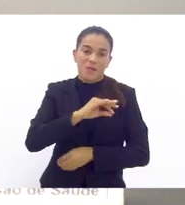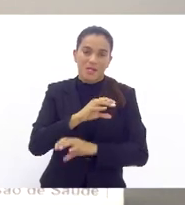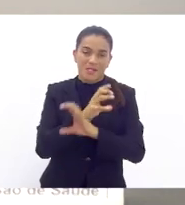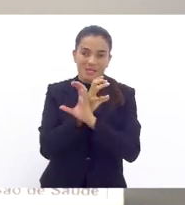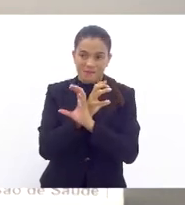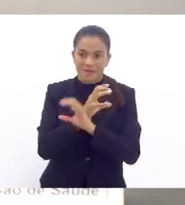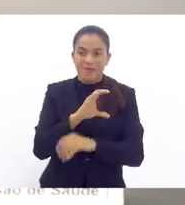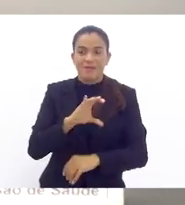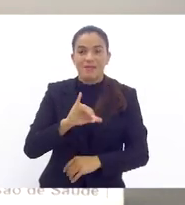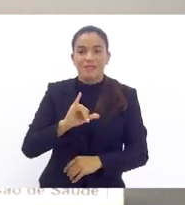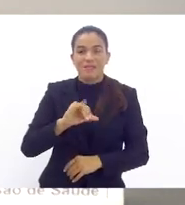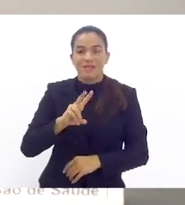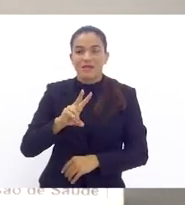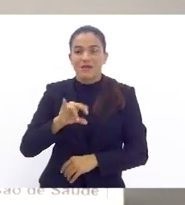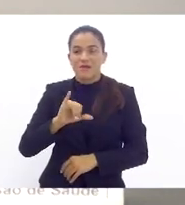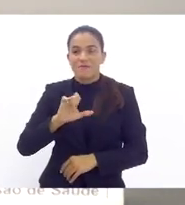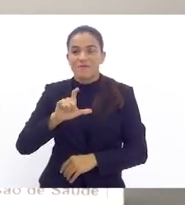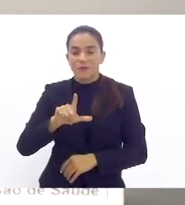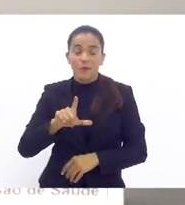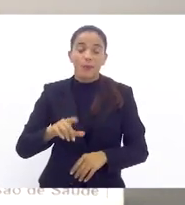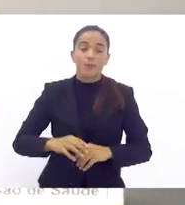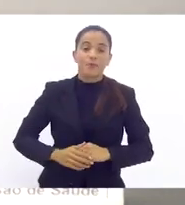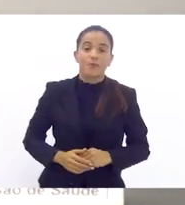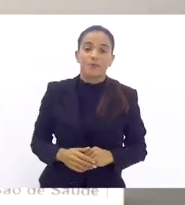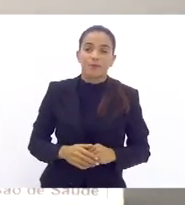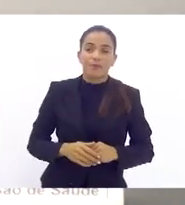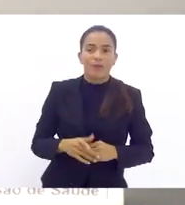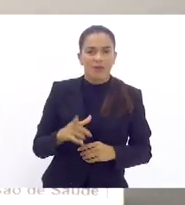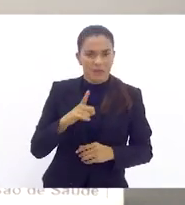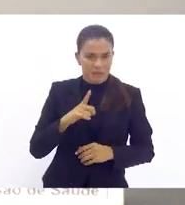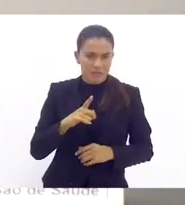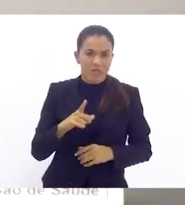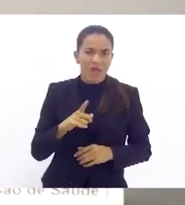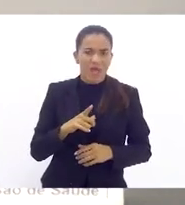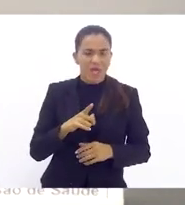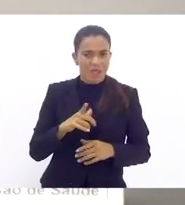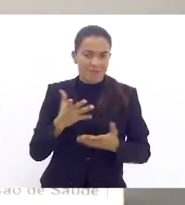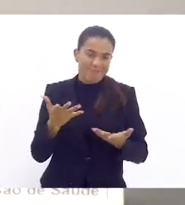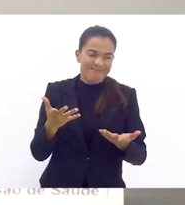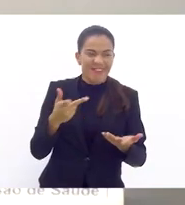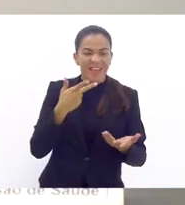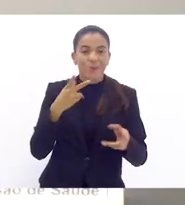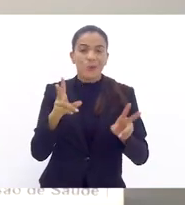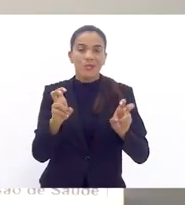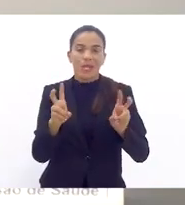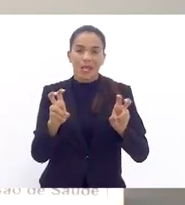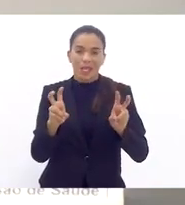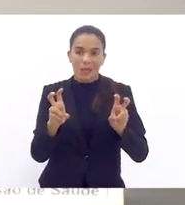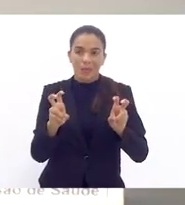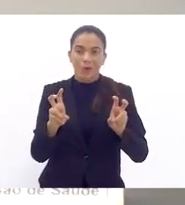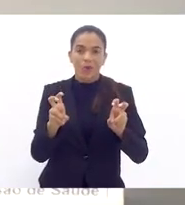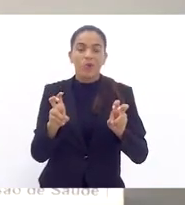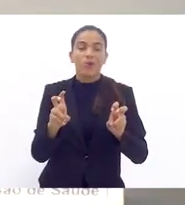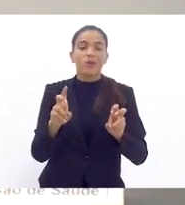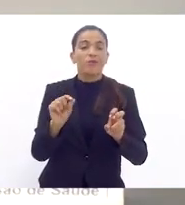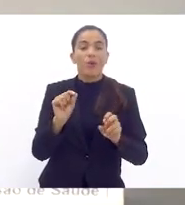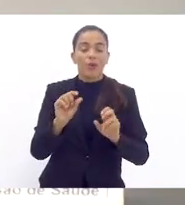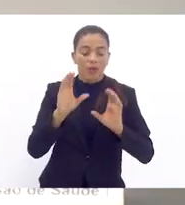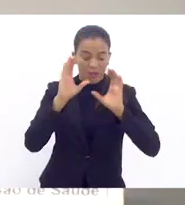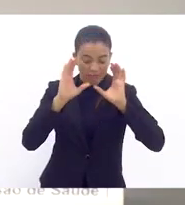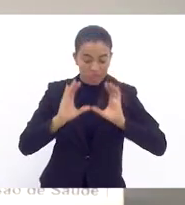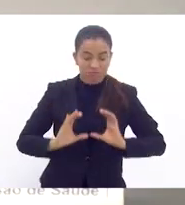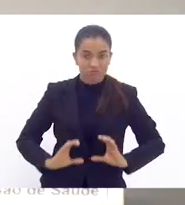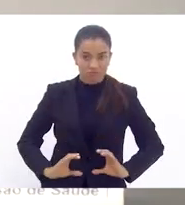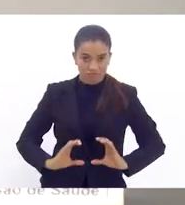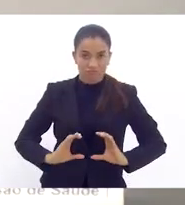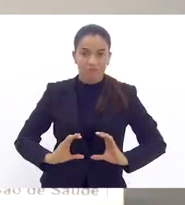valendo aqui da matéria que foi feita, há um divisor de águas, vamos usar esse termo, que foi a conduta